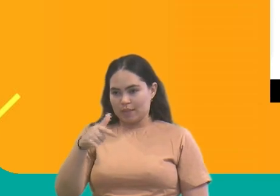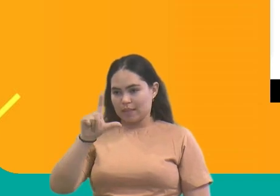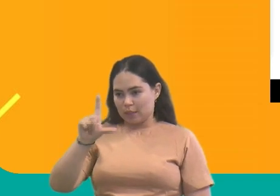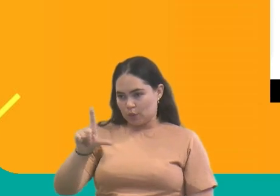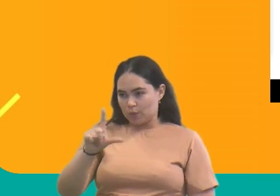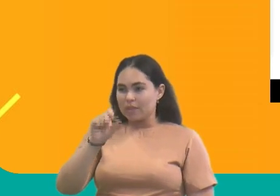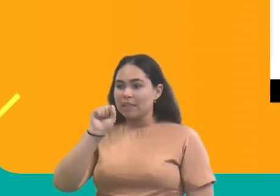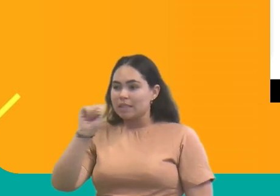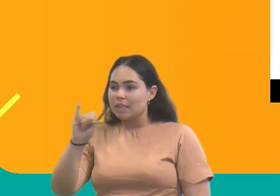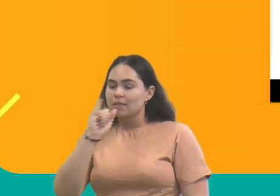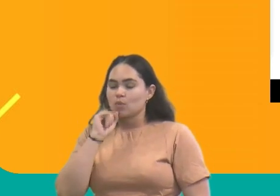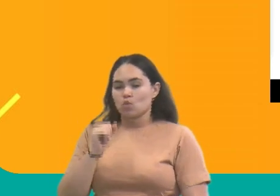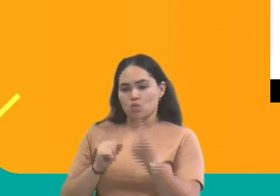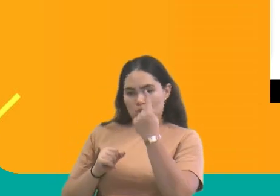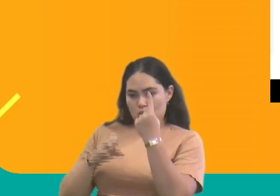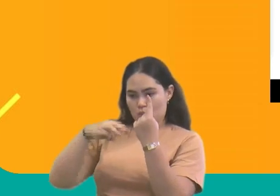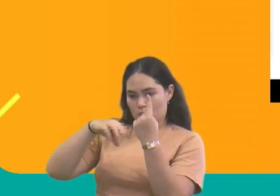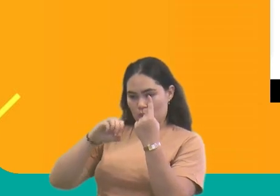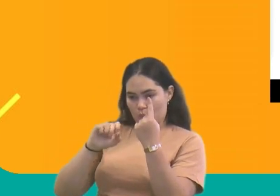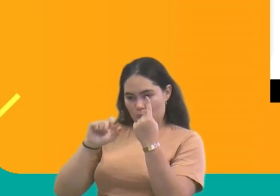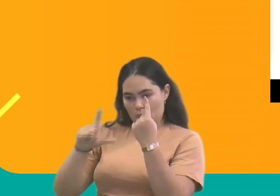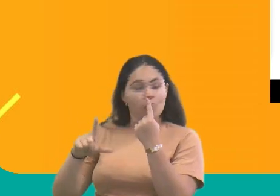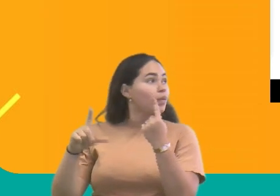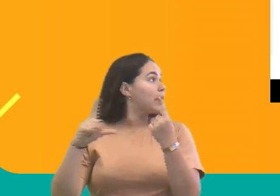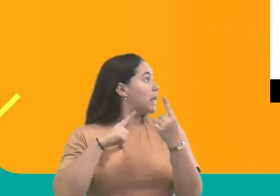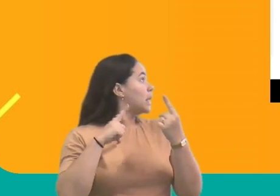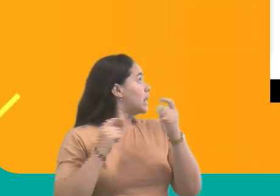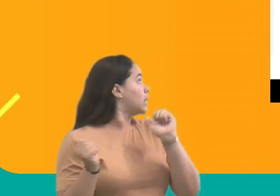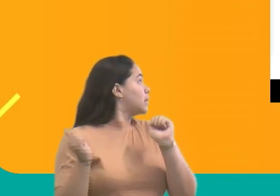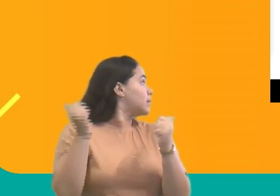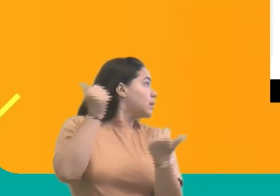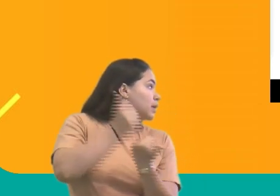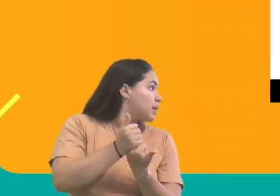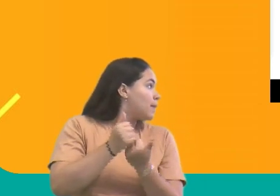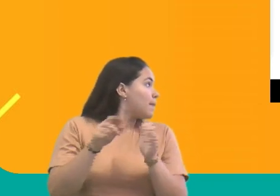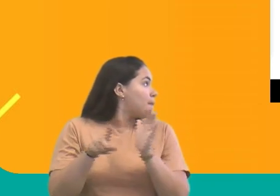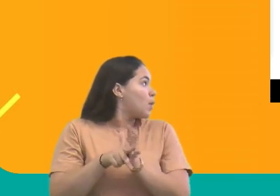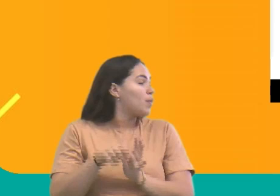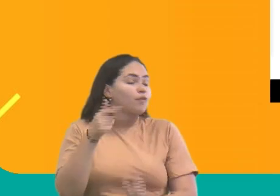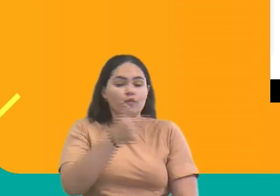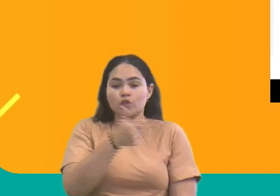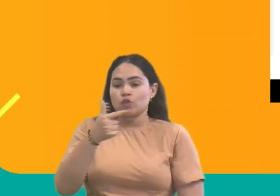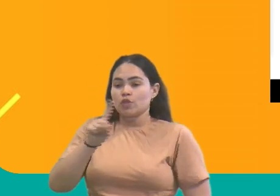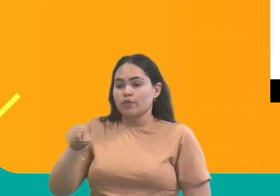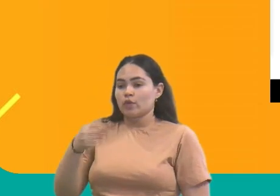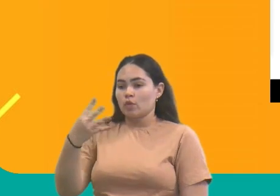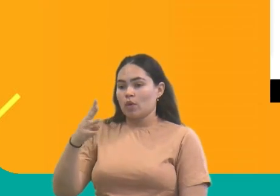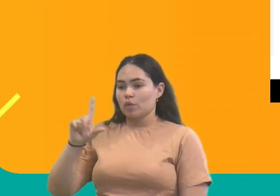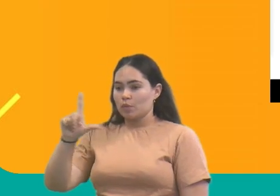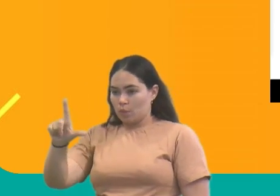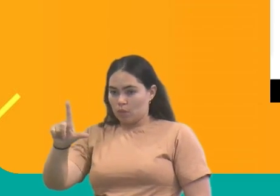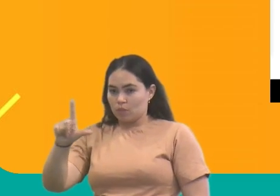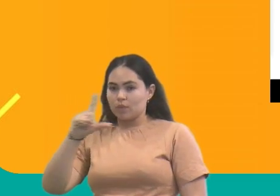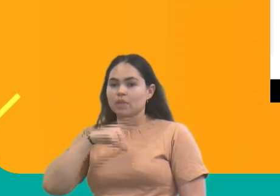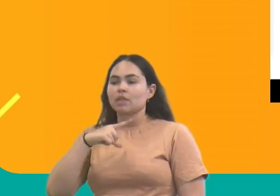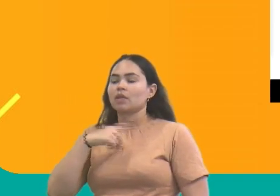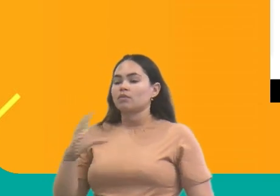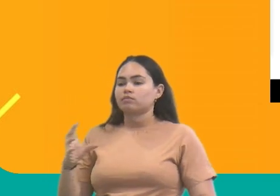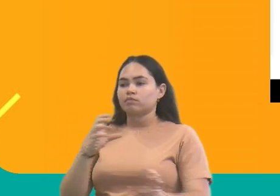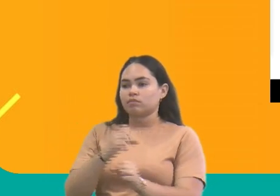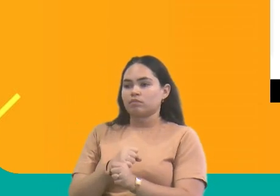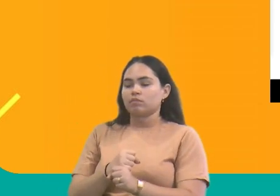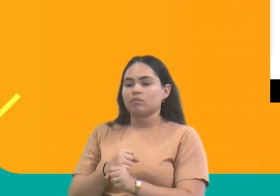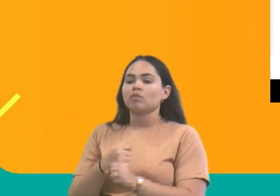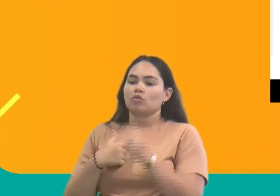Então, se um mol ocupa 22,4 litros e eu vou queimar exatamente um mol, eu vou produzir